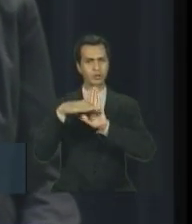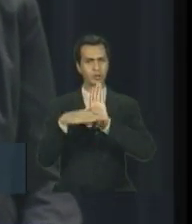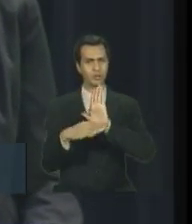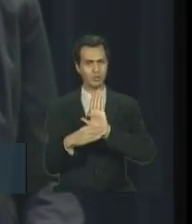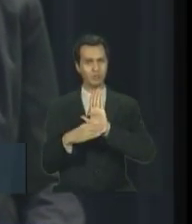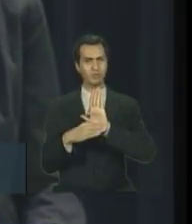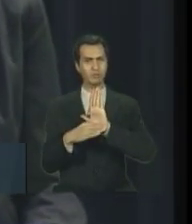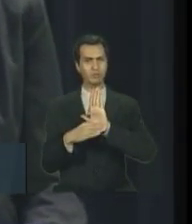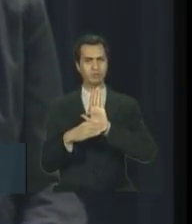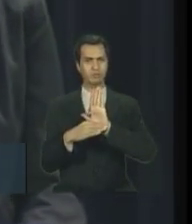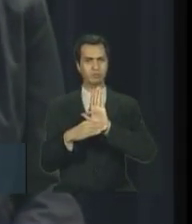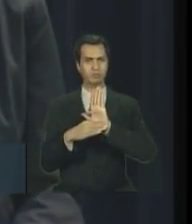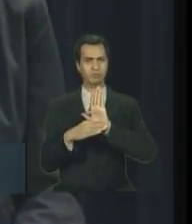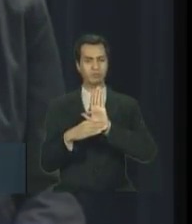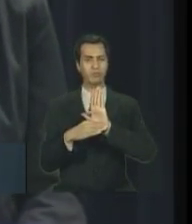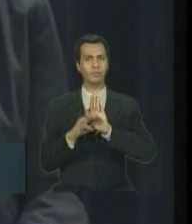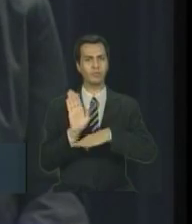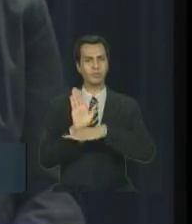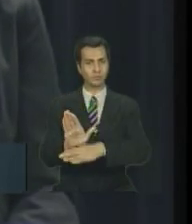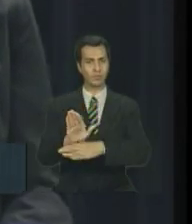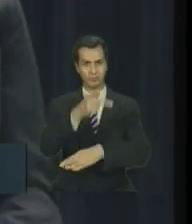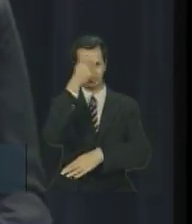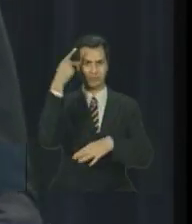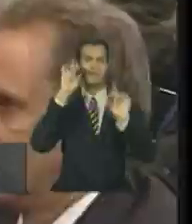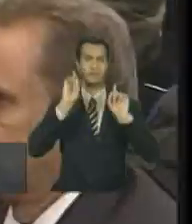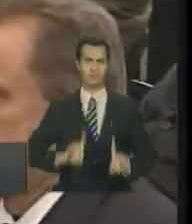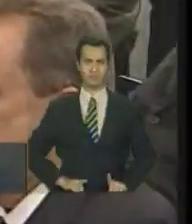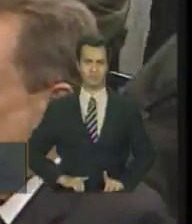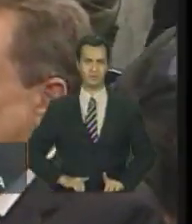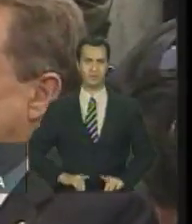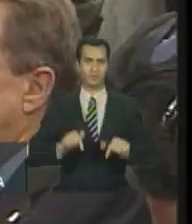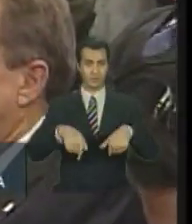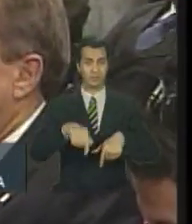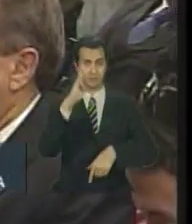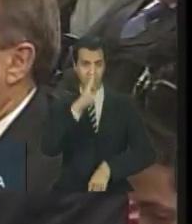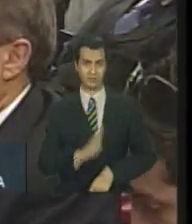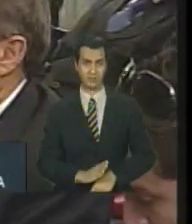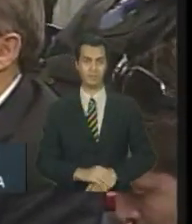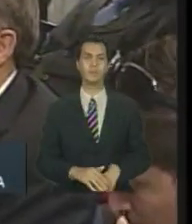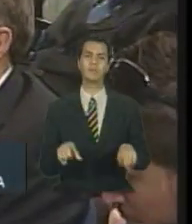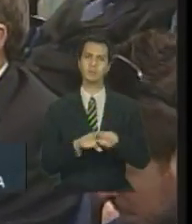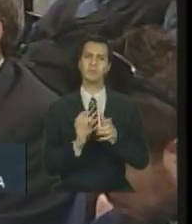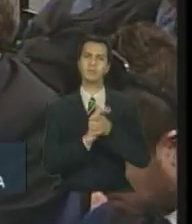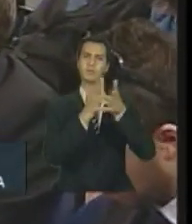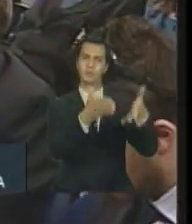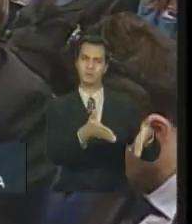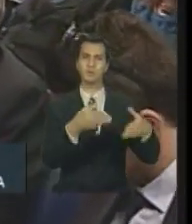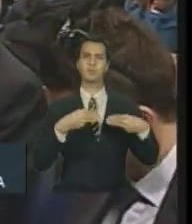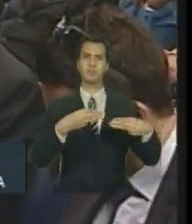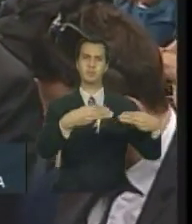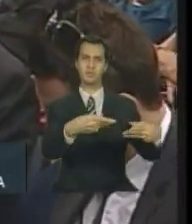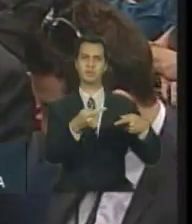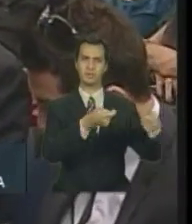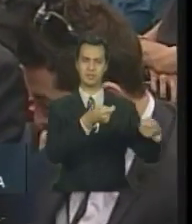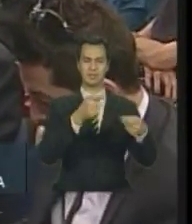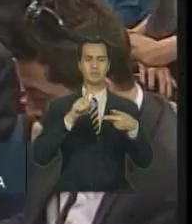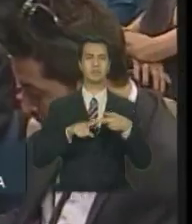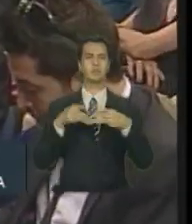para o Brasil. E quero cumprimentar os ministérios da Fazenda, do Planejamento,